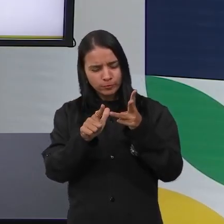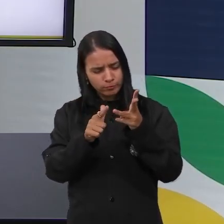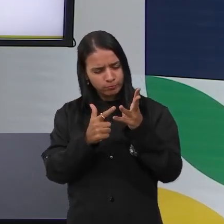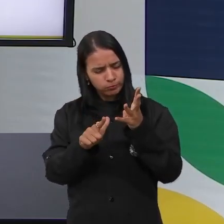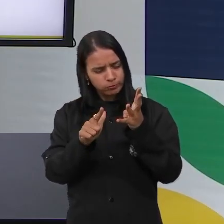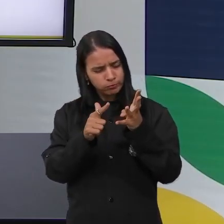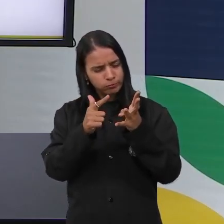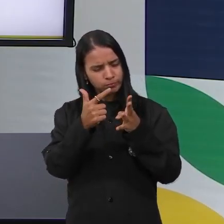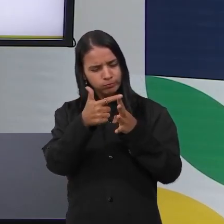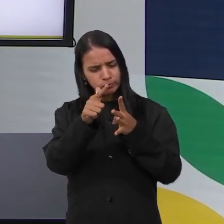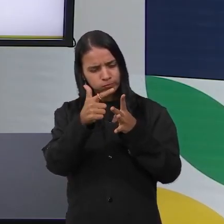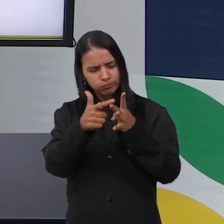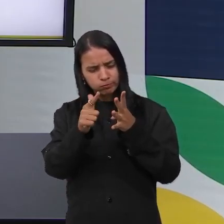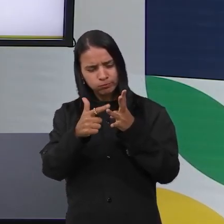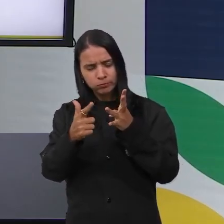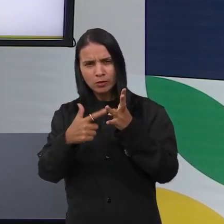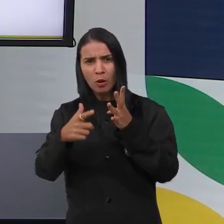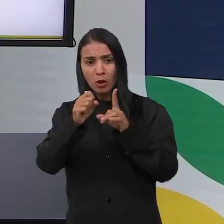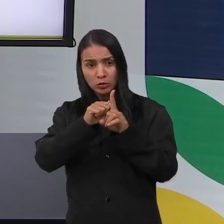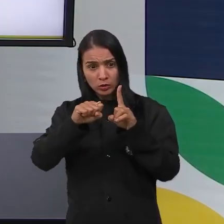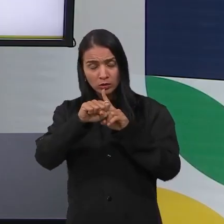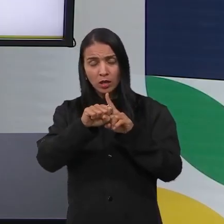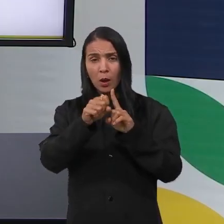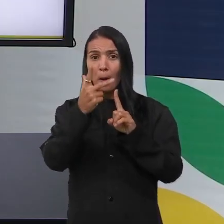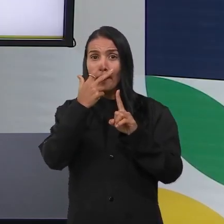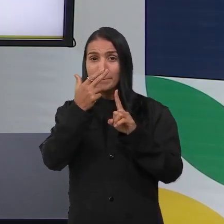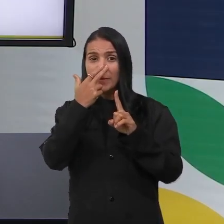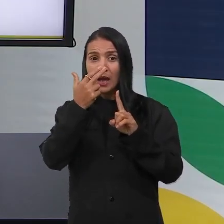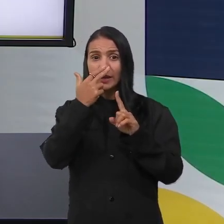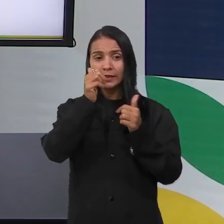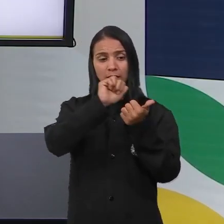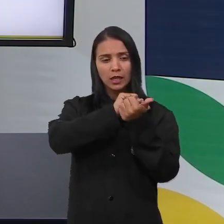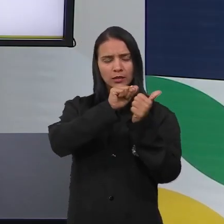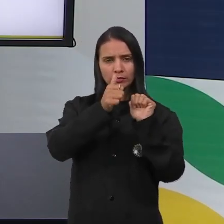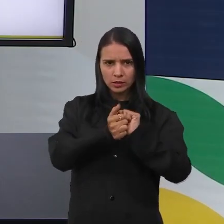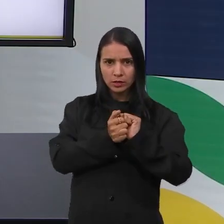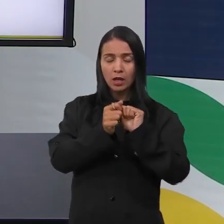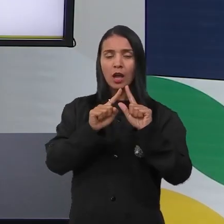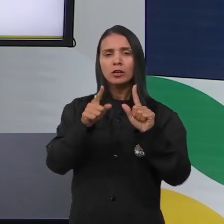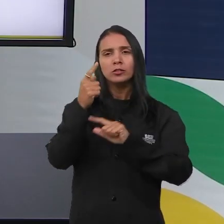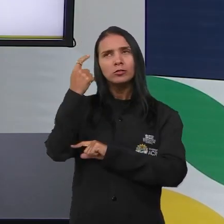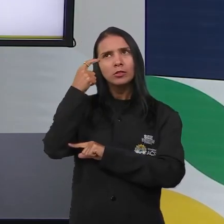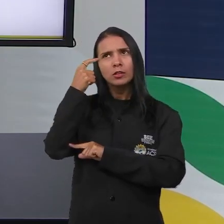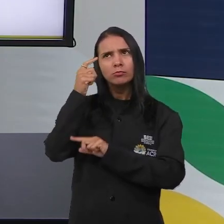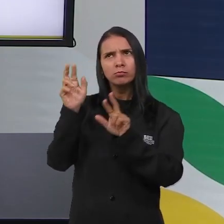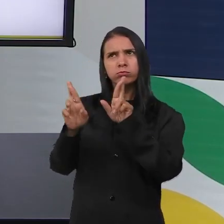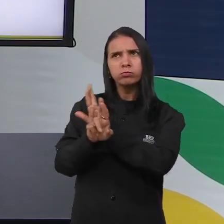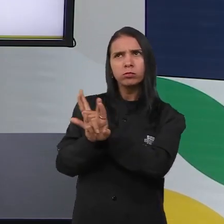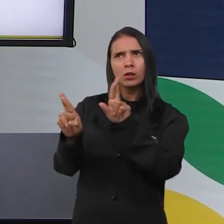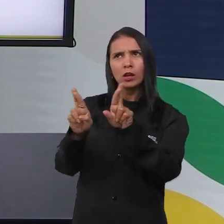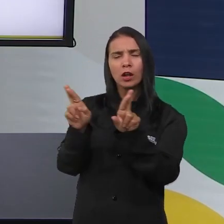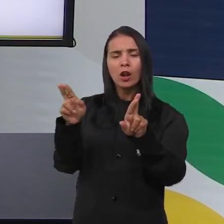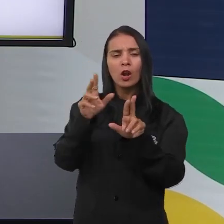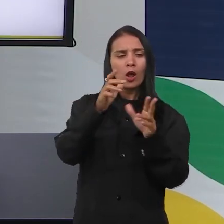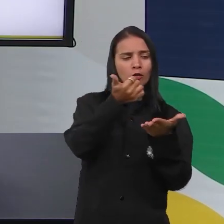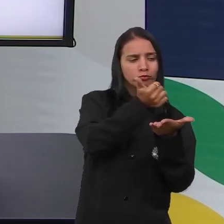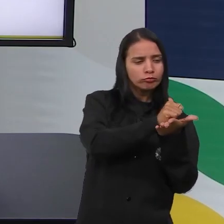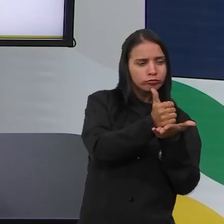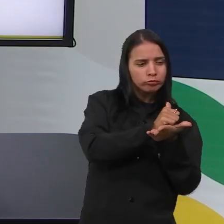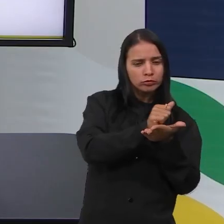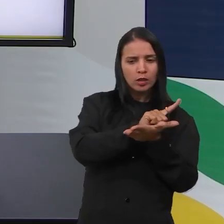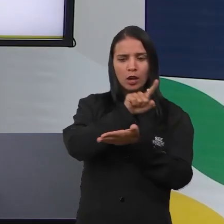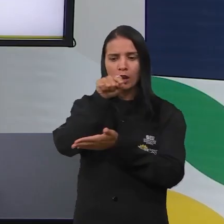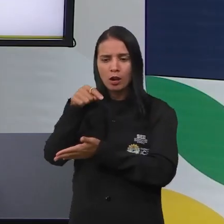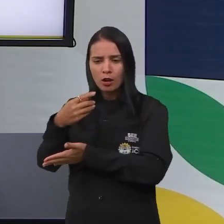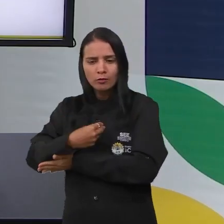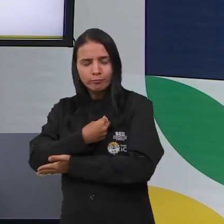de um contexto real, mesmo que simulado pelo game, eu começo a fazer essas correlações. E aí eu já aprimoro a parte crítica, vem